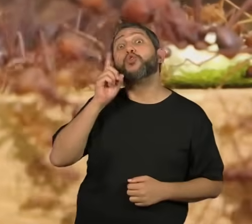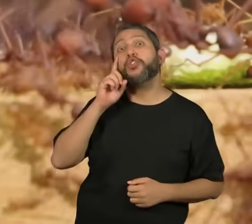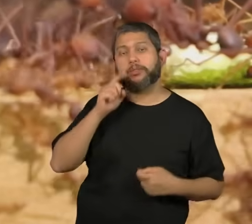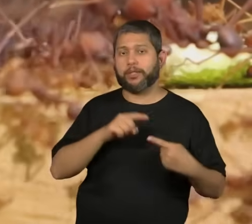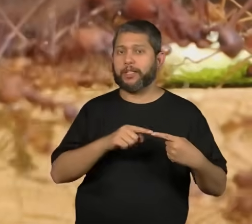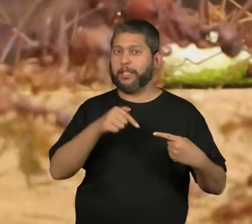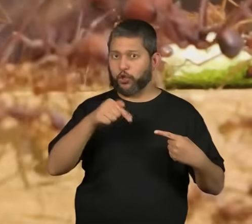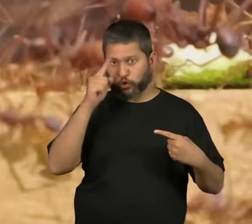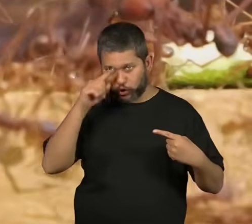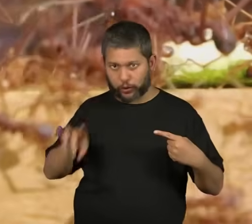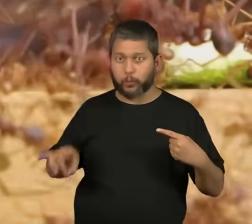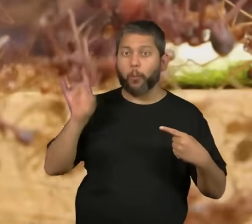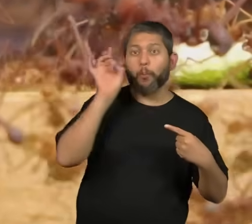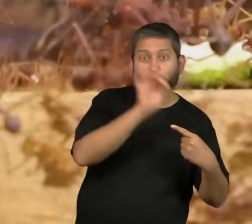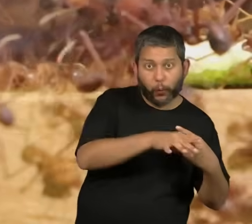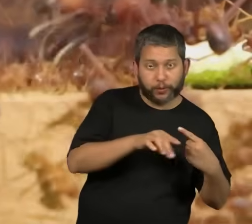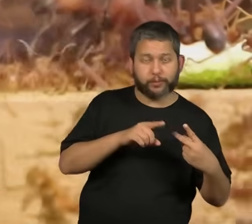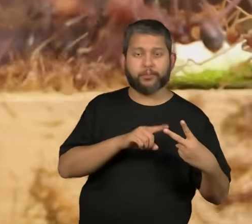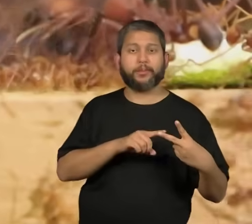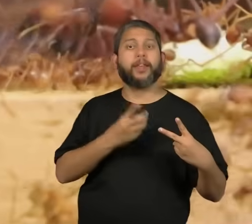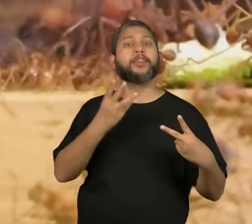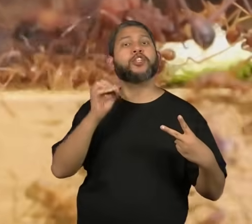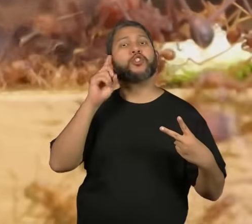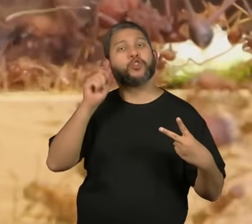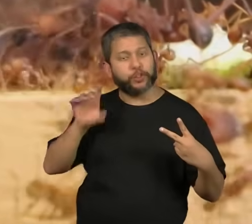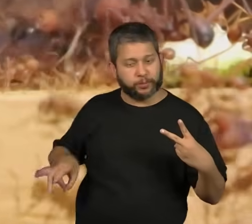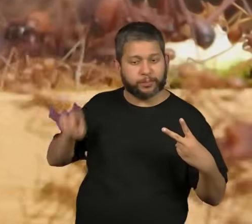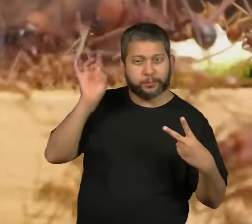e 60 dias depois.